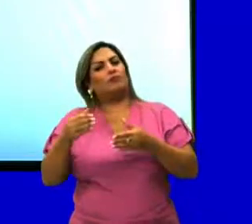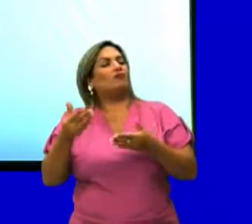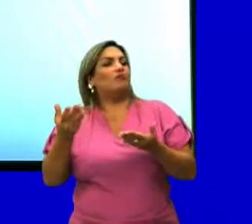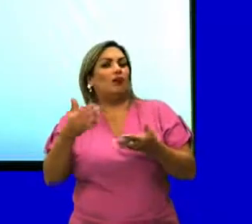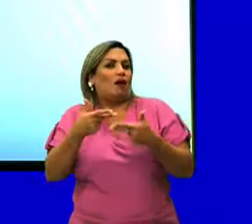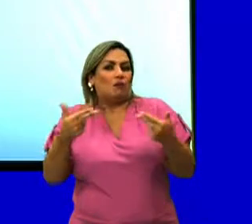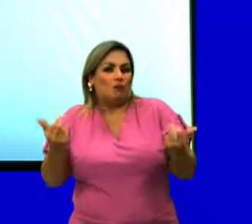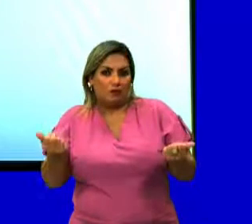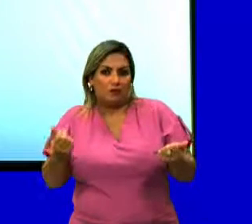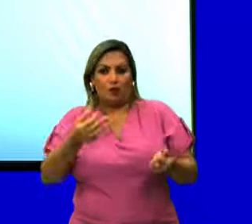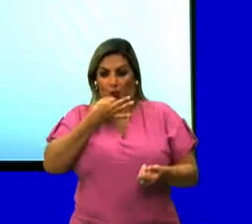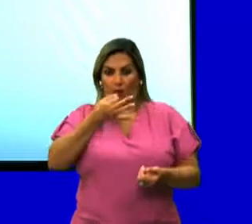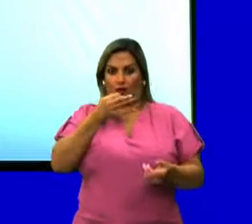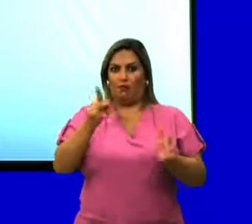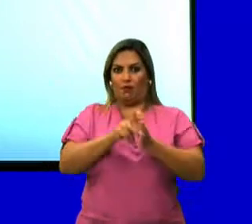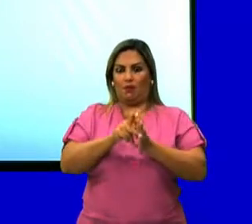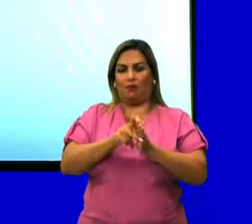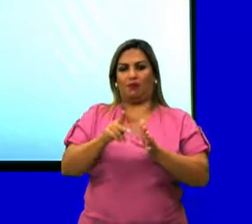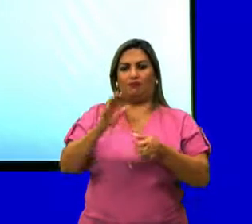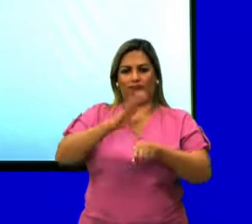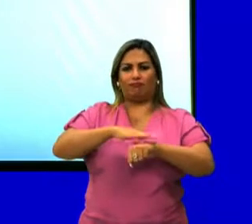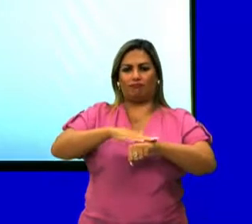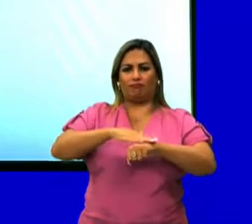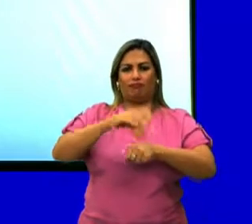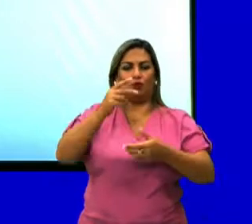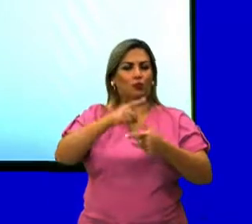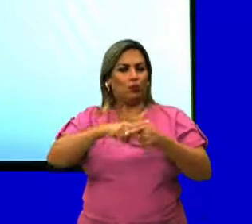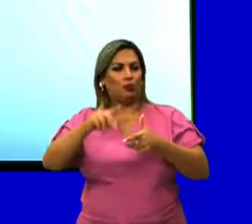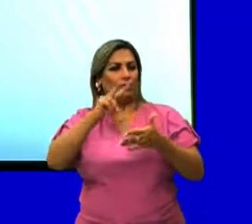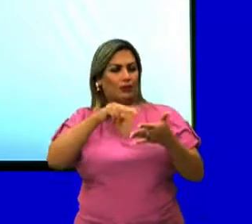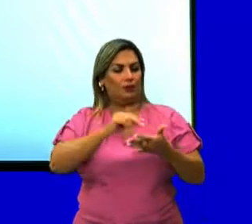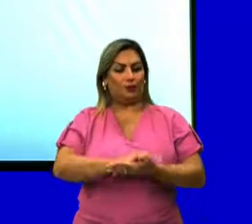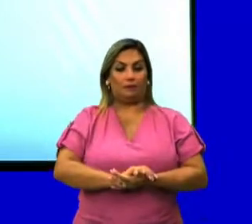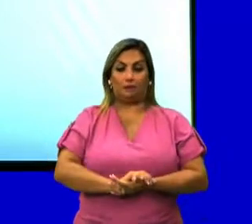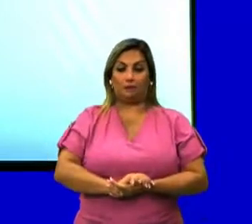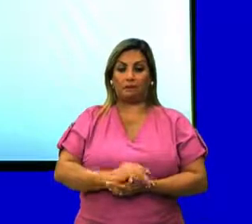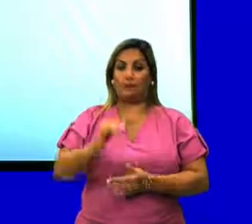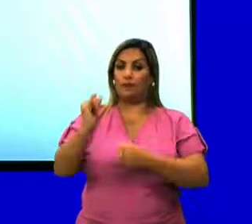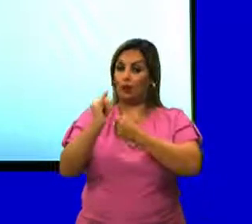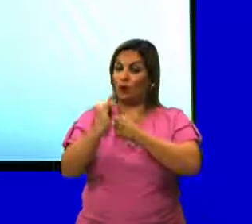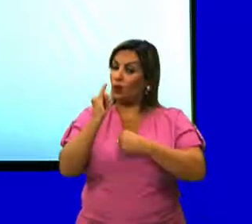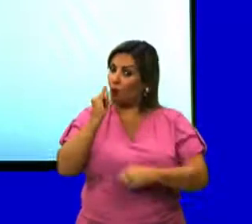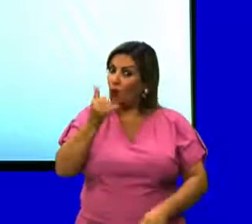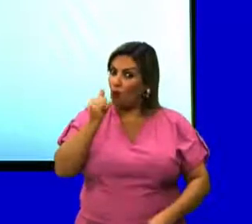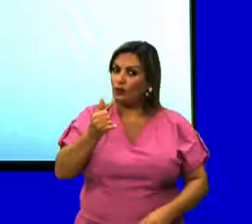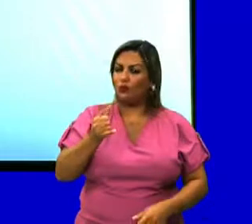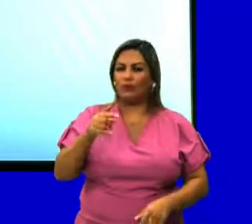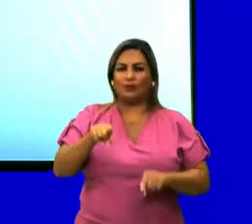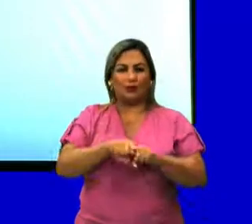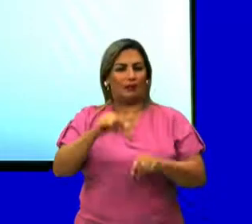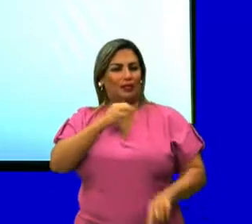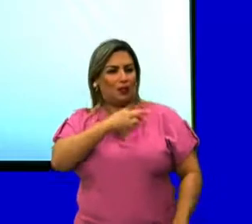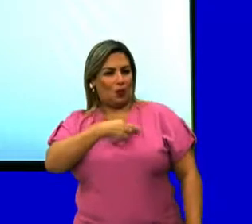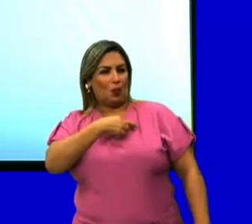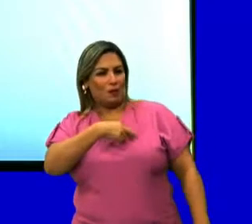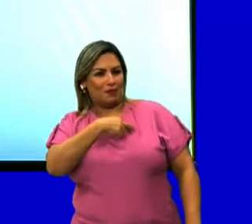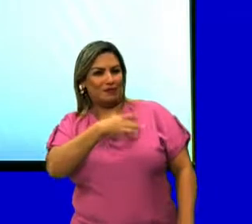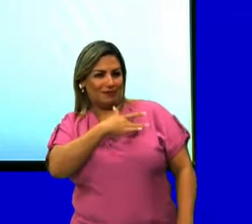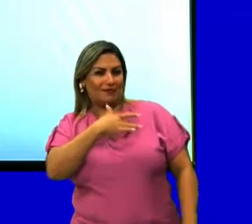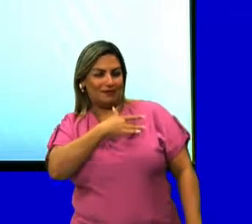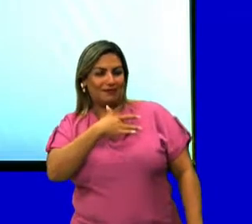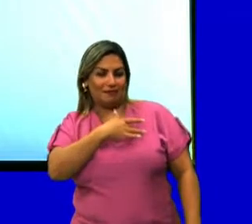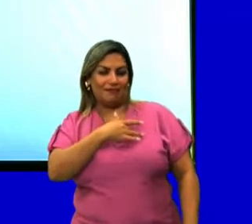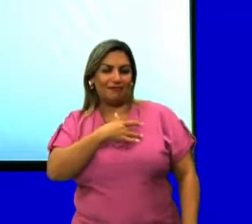matéria, se posicionando, opinando sobre o que ele leu. O conto e o romance são estruturas, né,